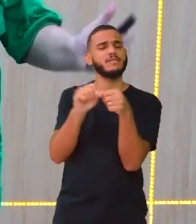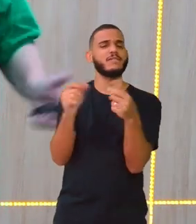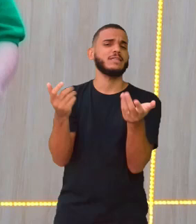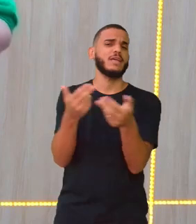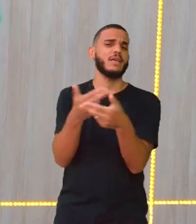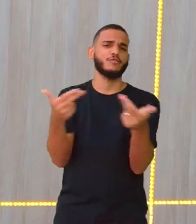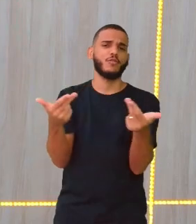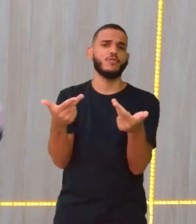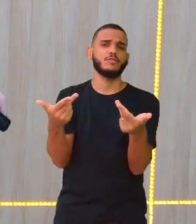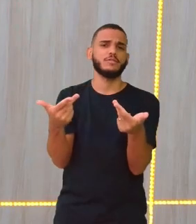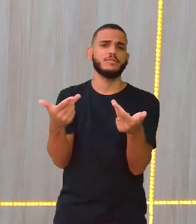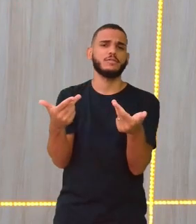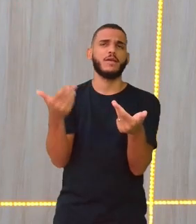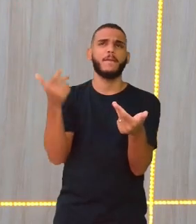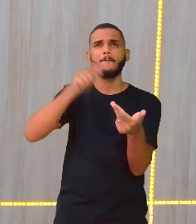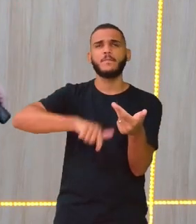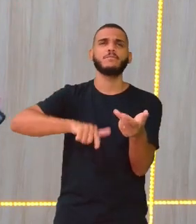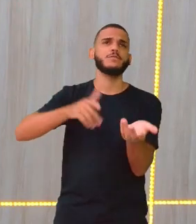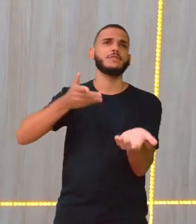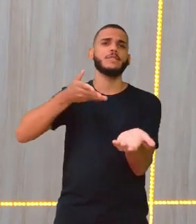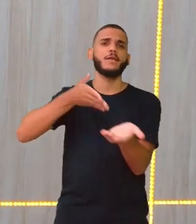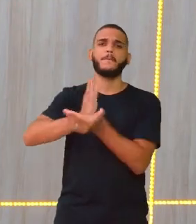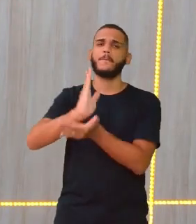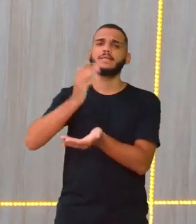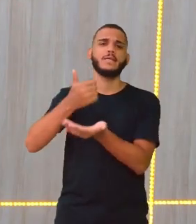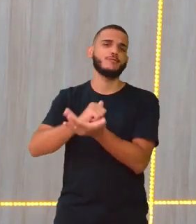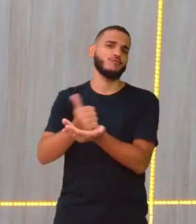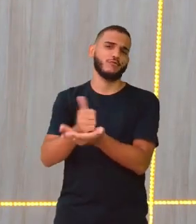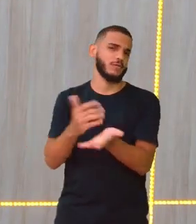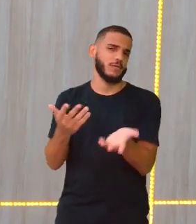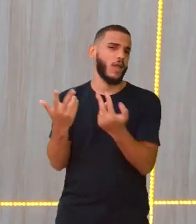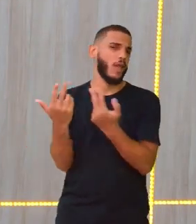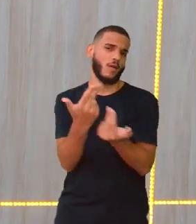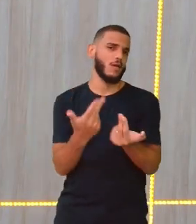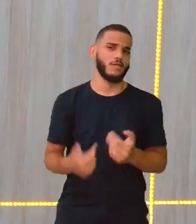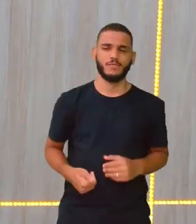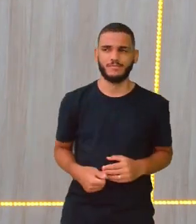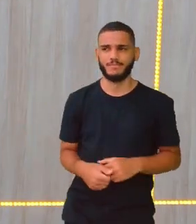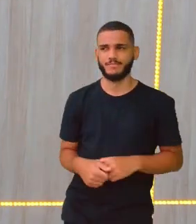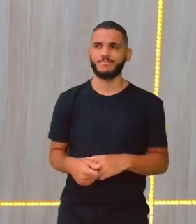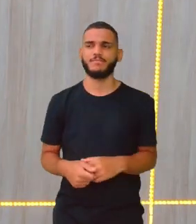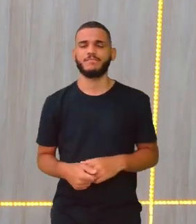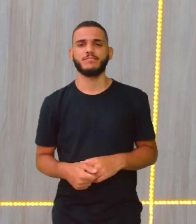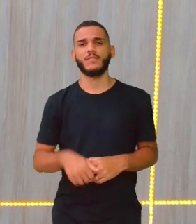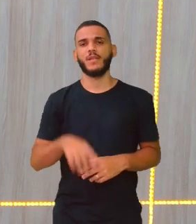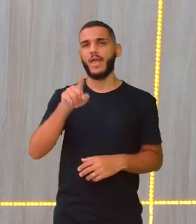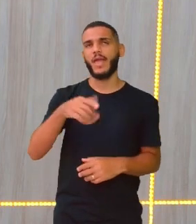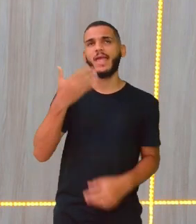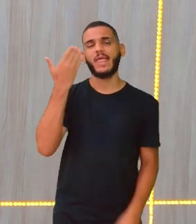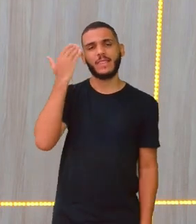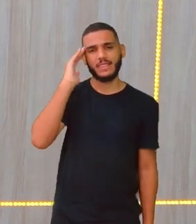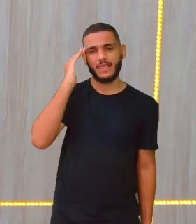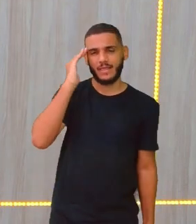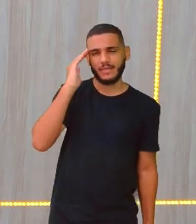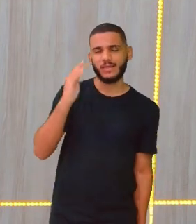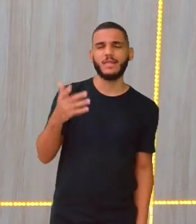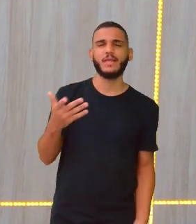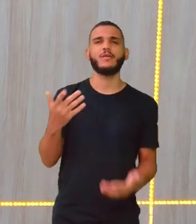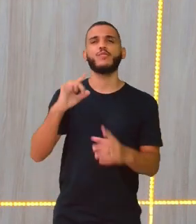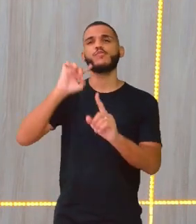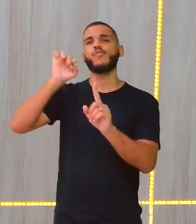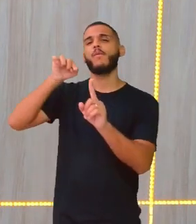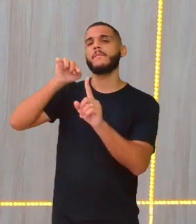para passar de fase no seu joguinho, né? Então, é vocês entendendo que vocês